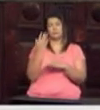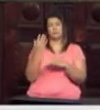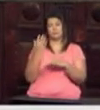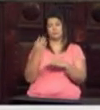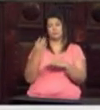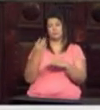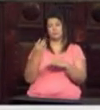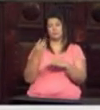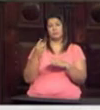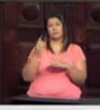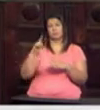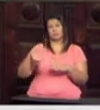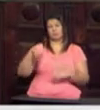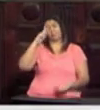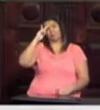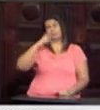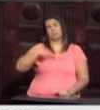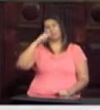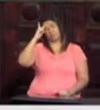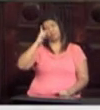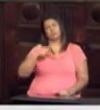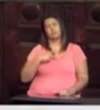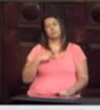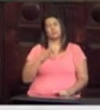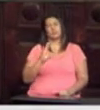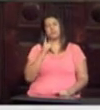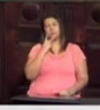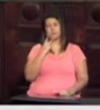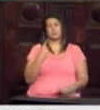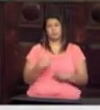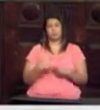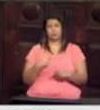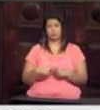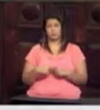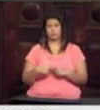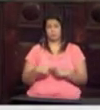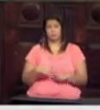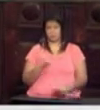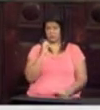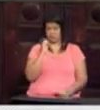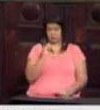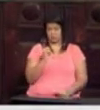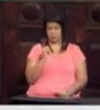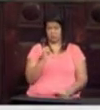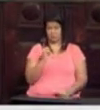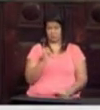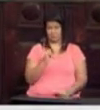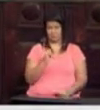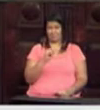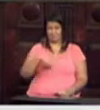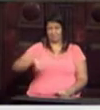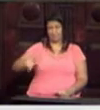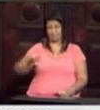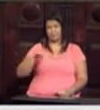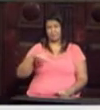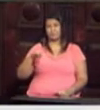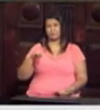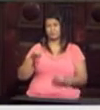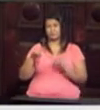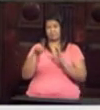Estado independente. Por que trago essa discussão? Porque se de um lado, quando nós recebemos os